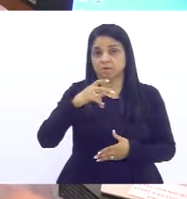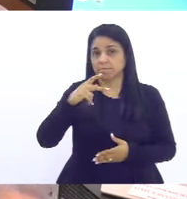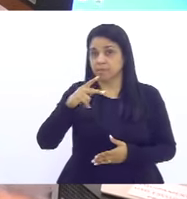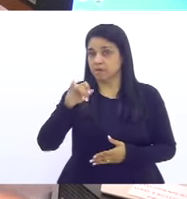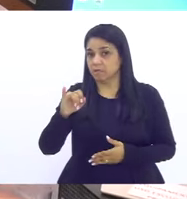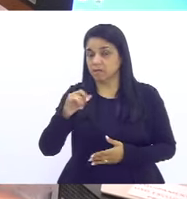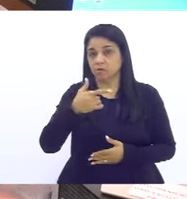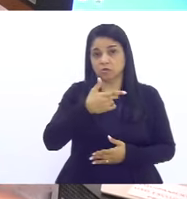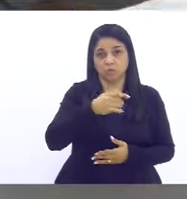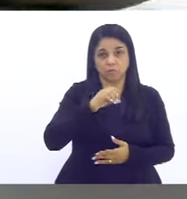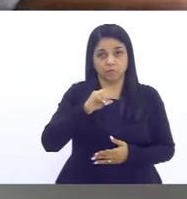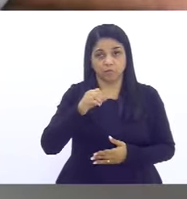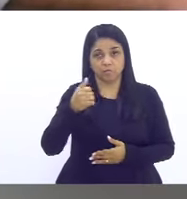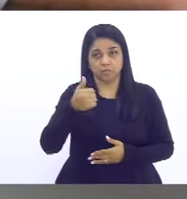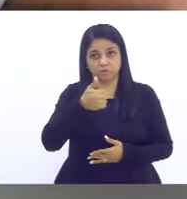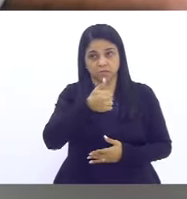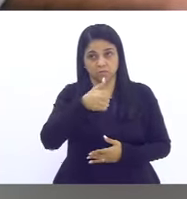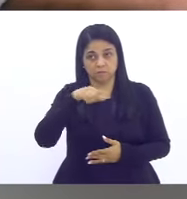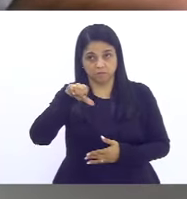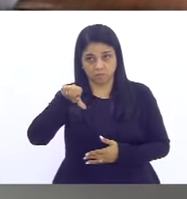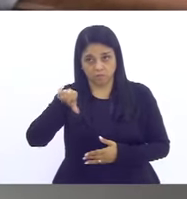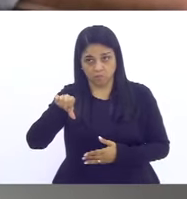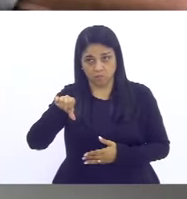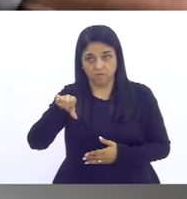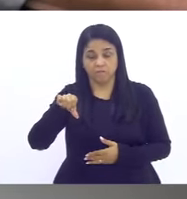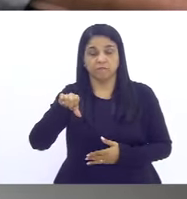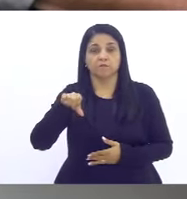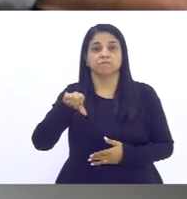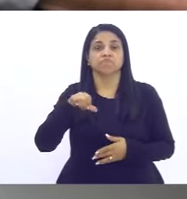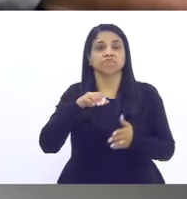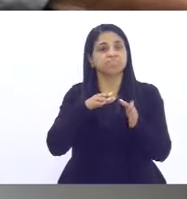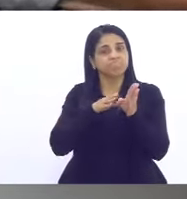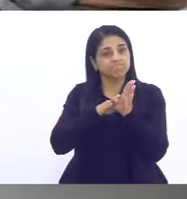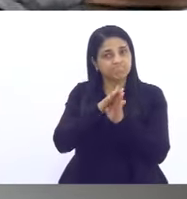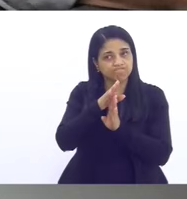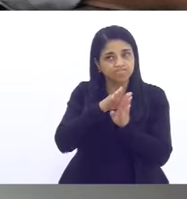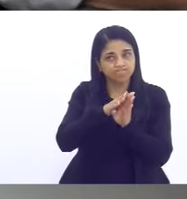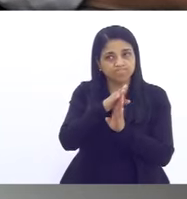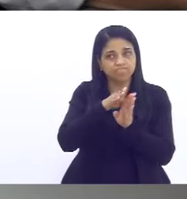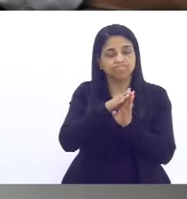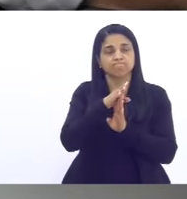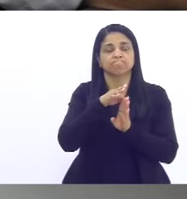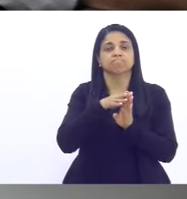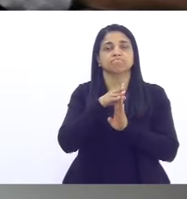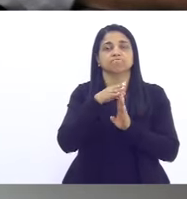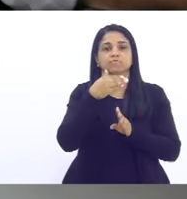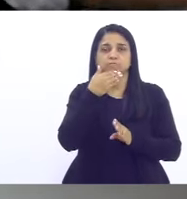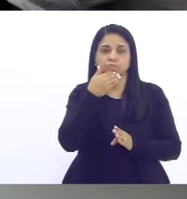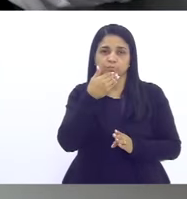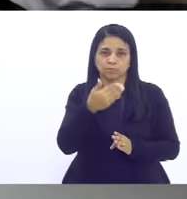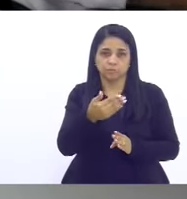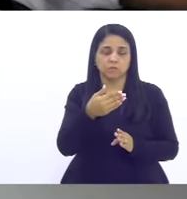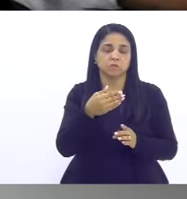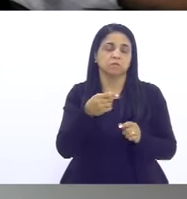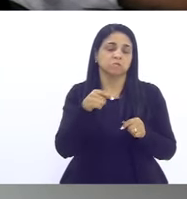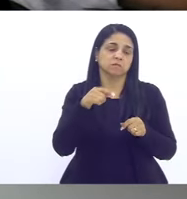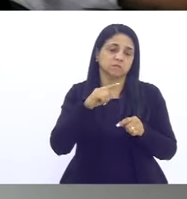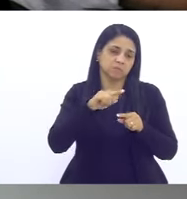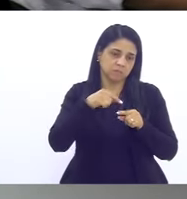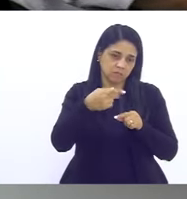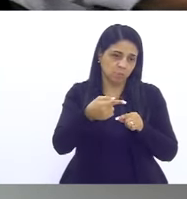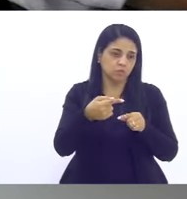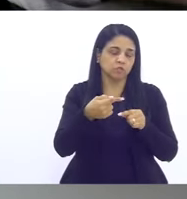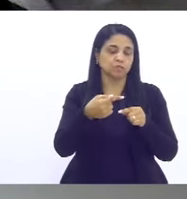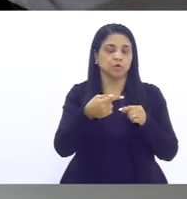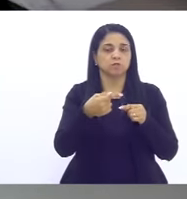2019, ela gerou diversas recomendações. Foram recomendações que foram feitas, a gente pode depois trazer isso aqui